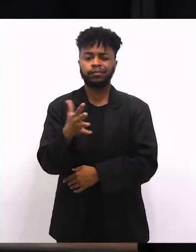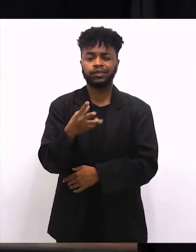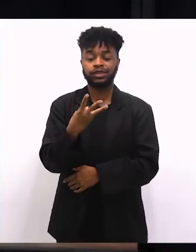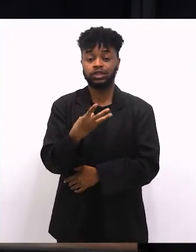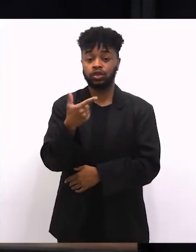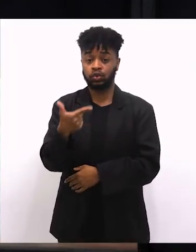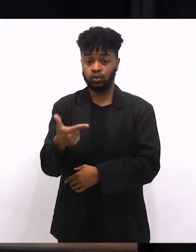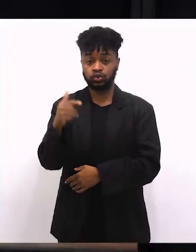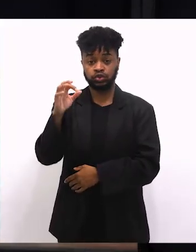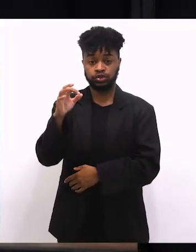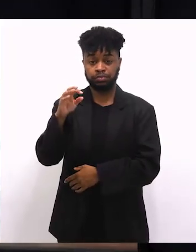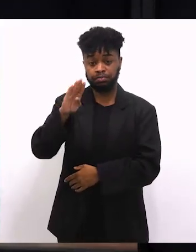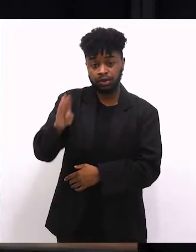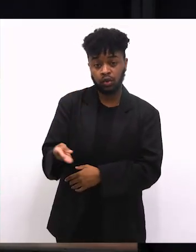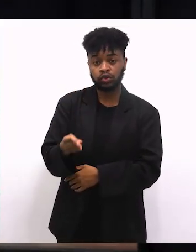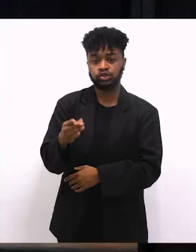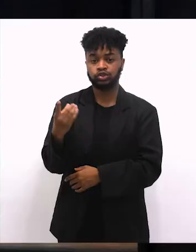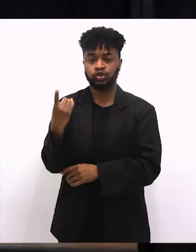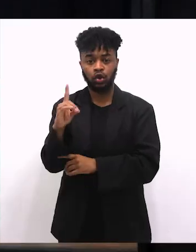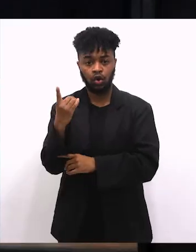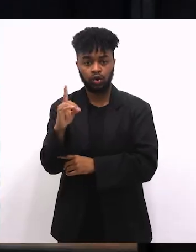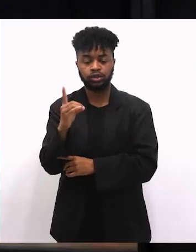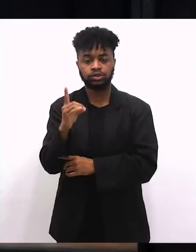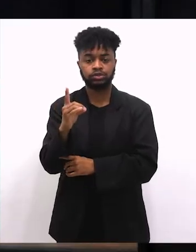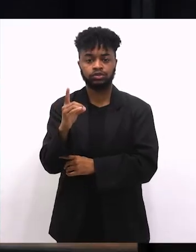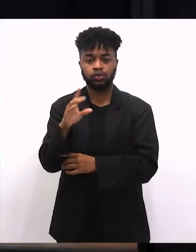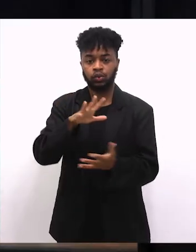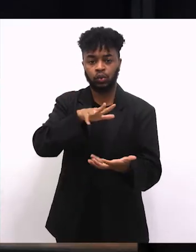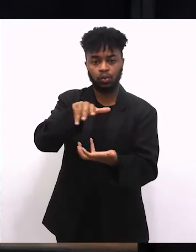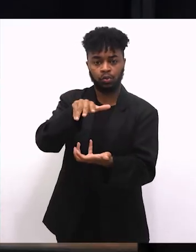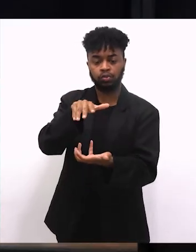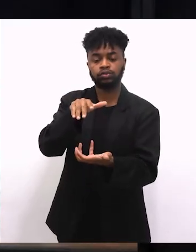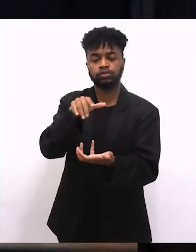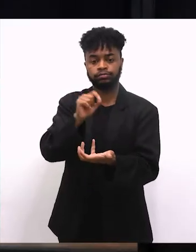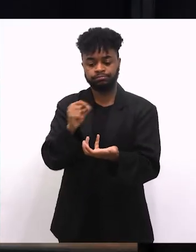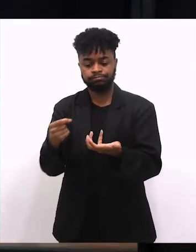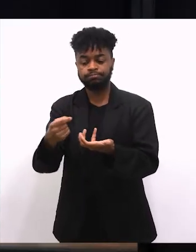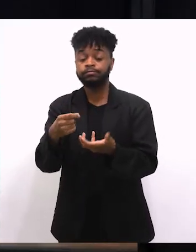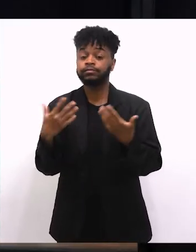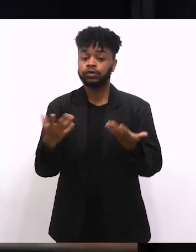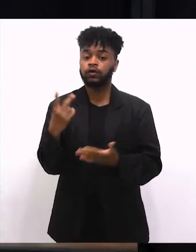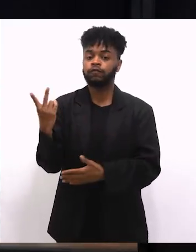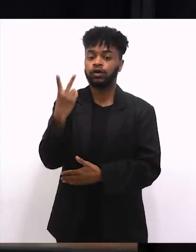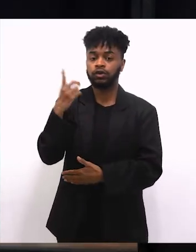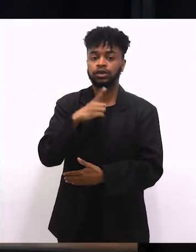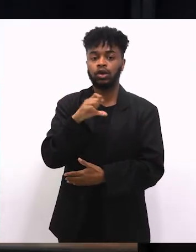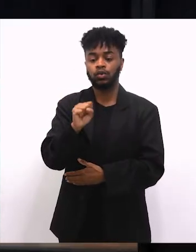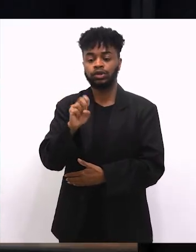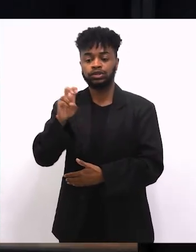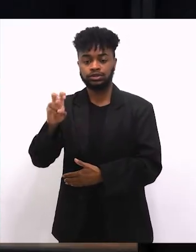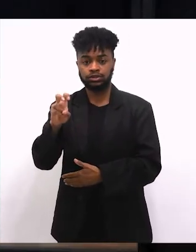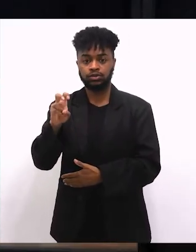aproximadamente 32 bilhões de dólares por todo o mundo. Desse valor,